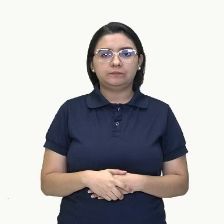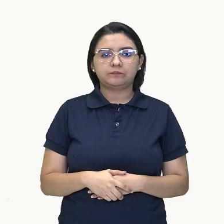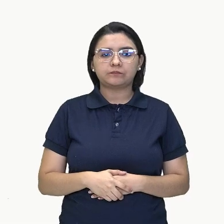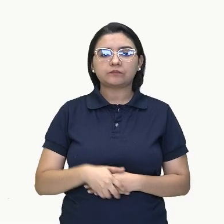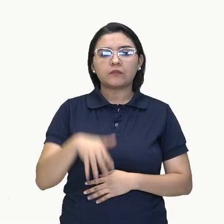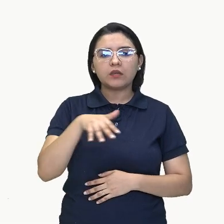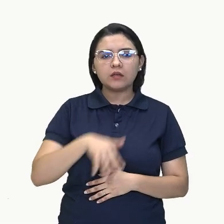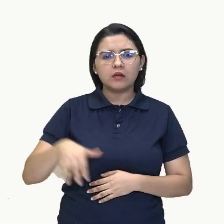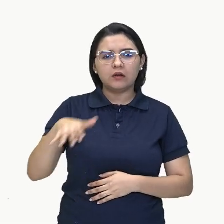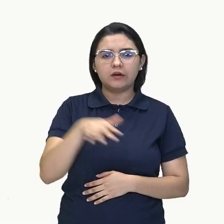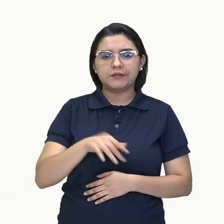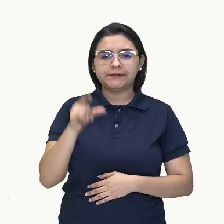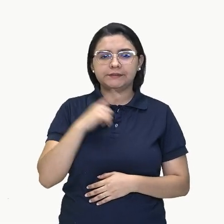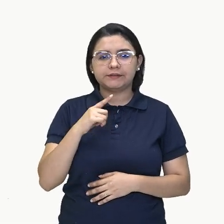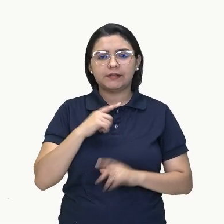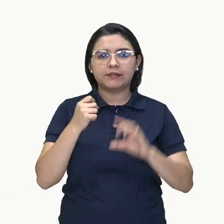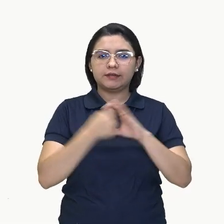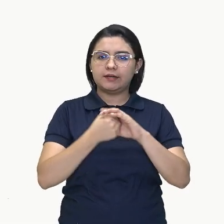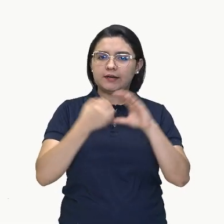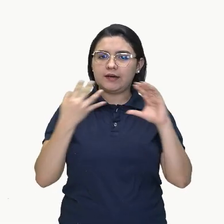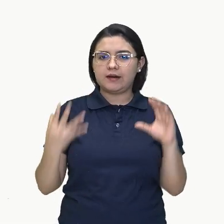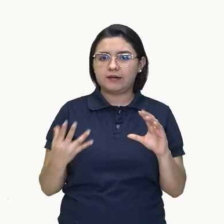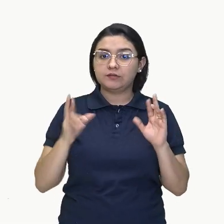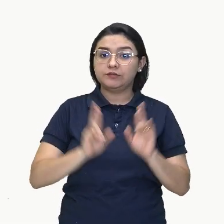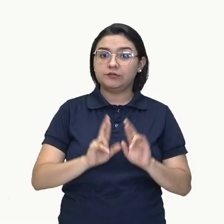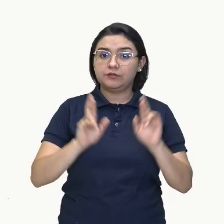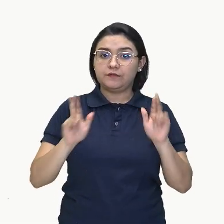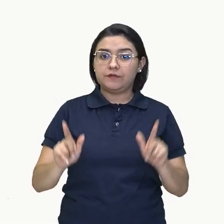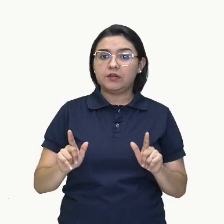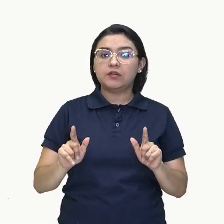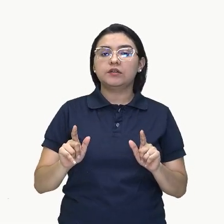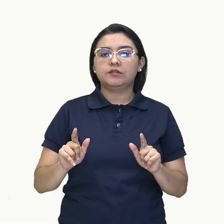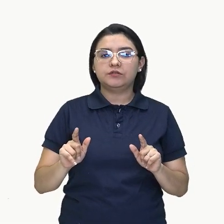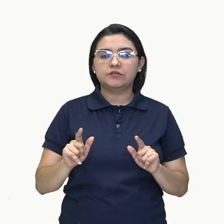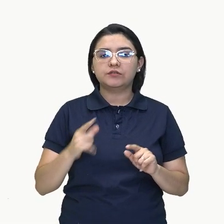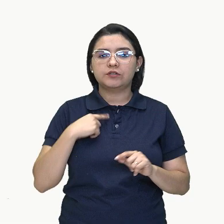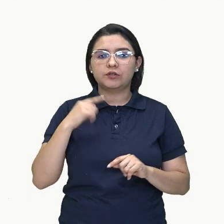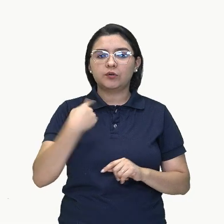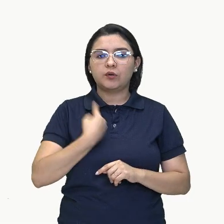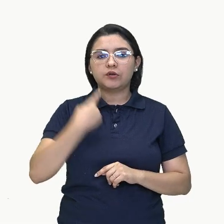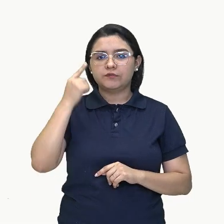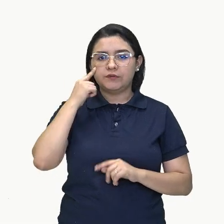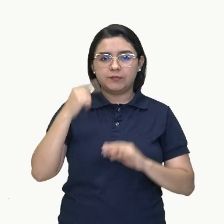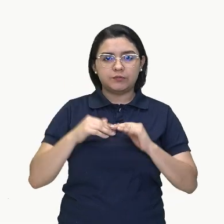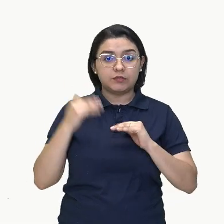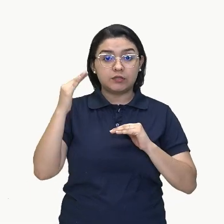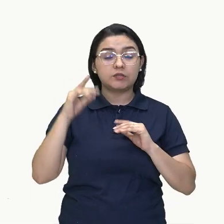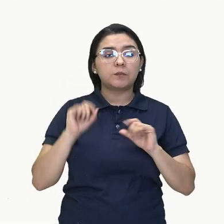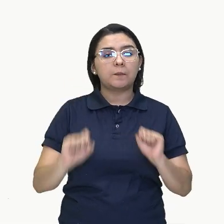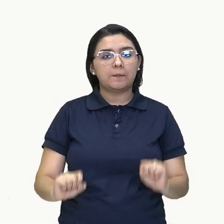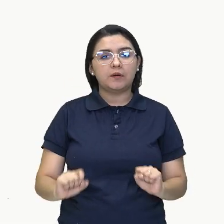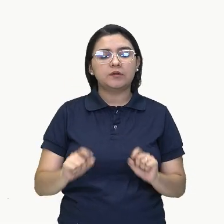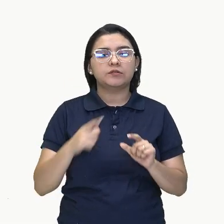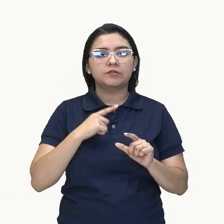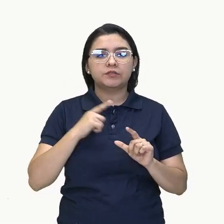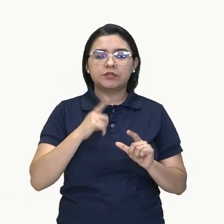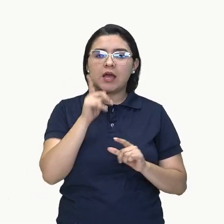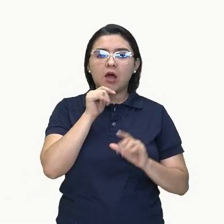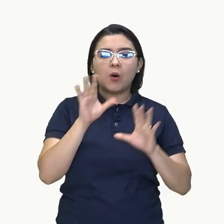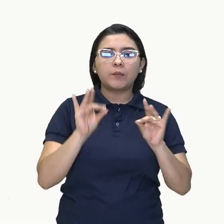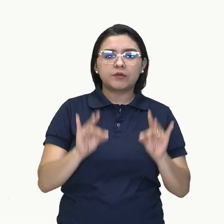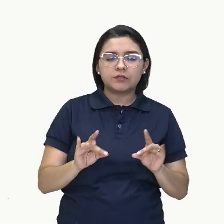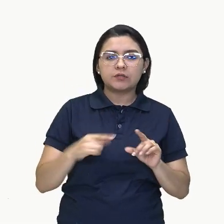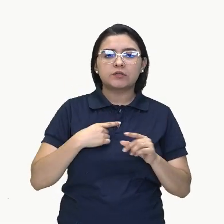áreas que têm ali características diferentes dessas médias que a gente observou, seja ela na umidade,